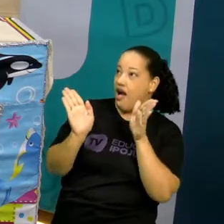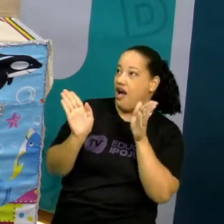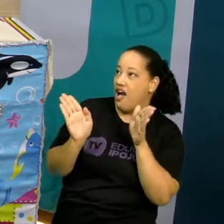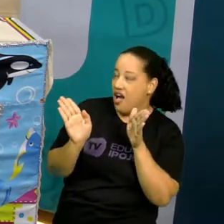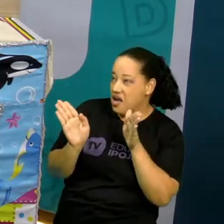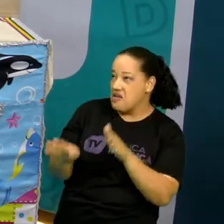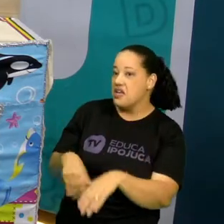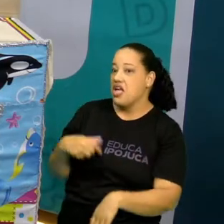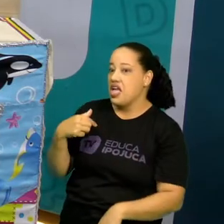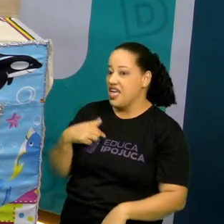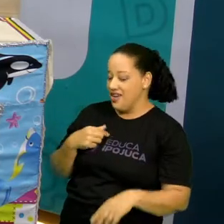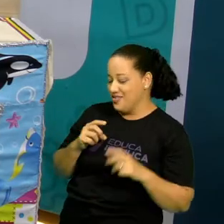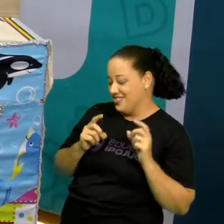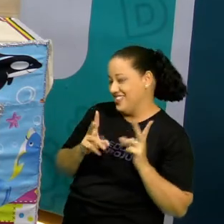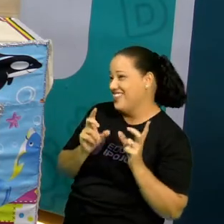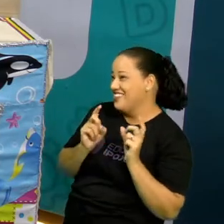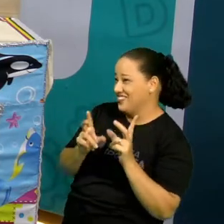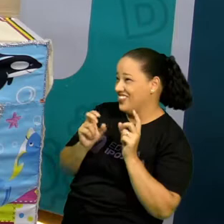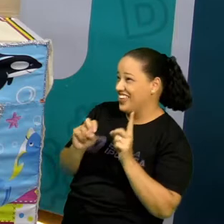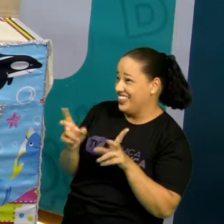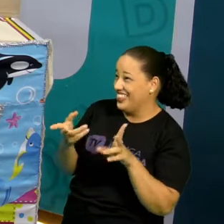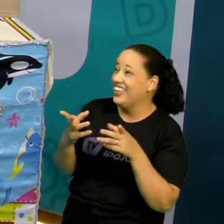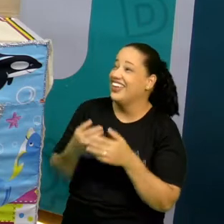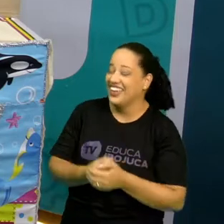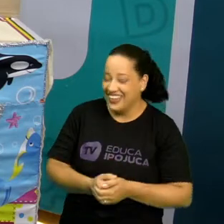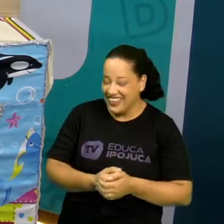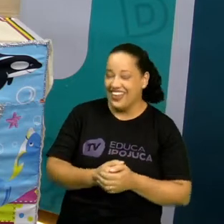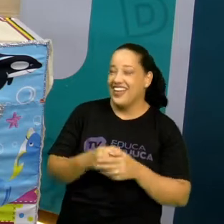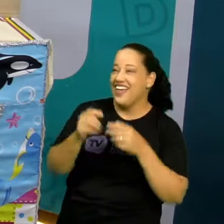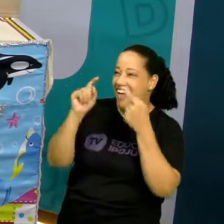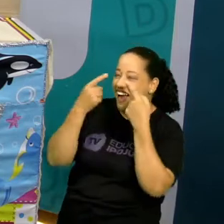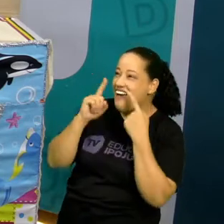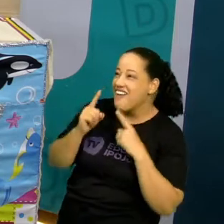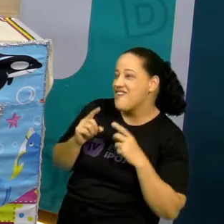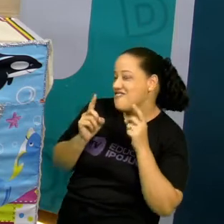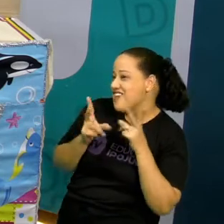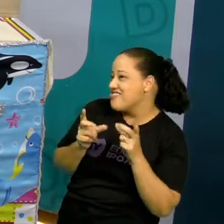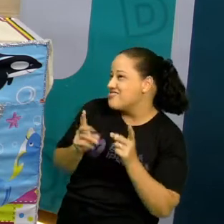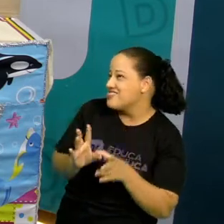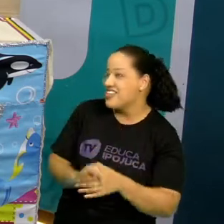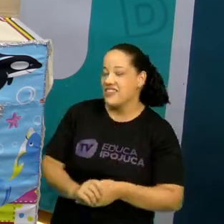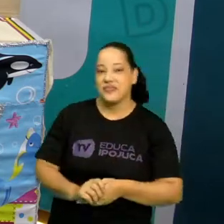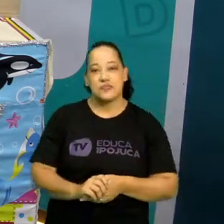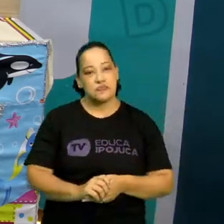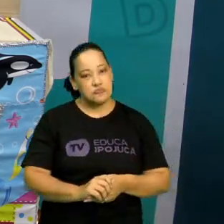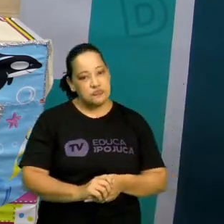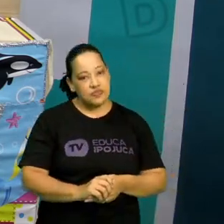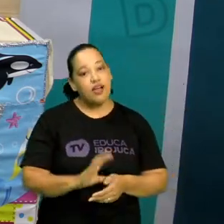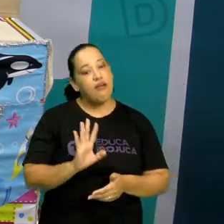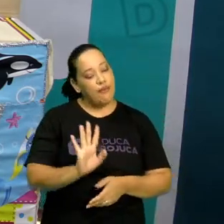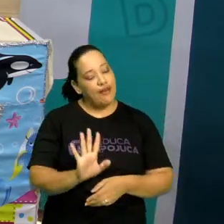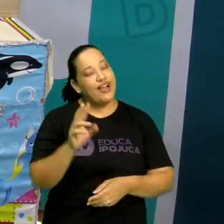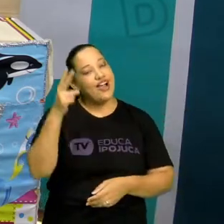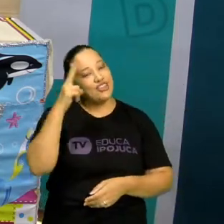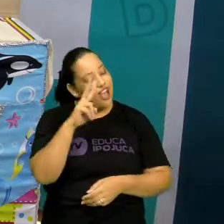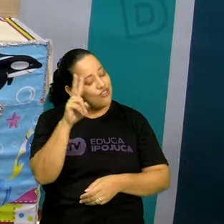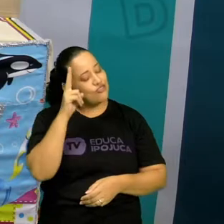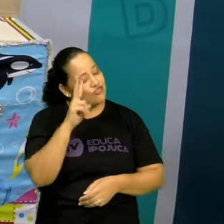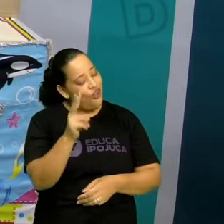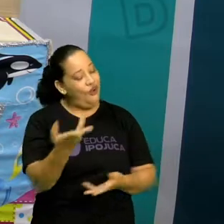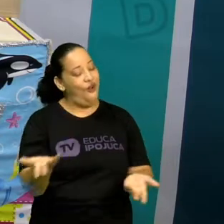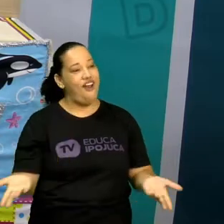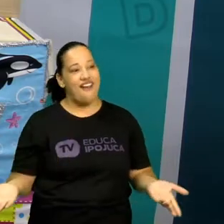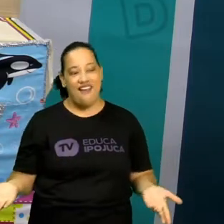vou eu vou vender salada maça que foi mais história leiturinha na